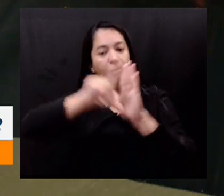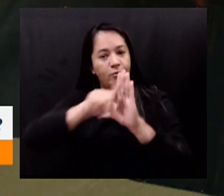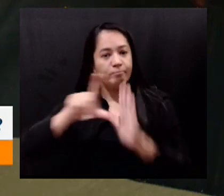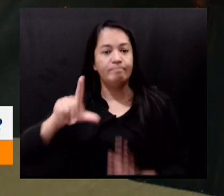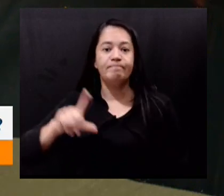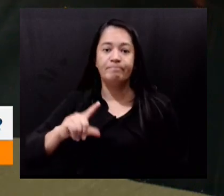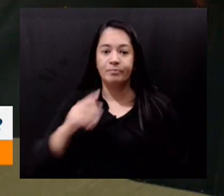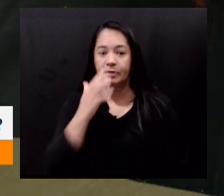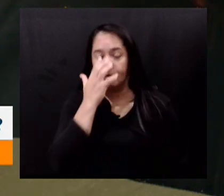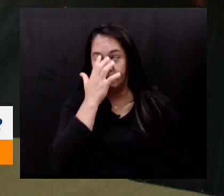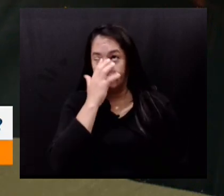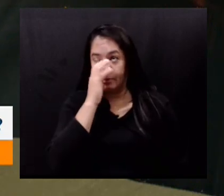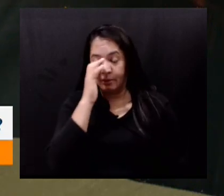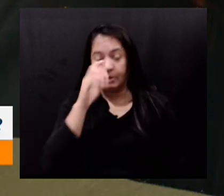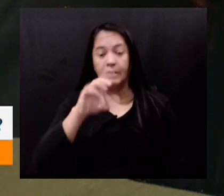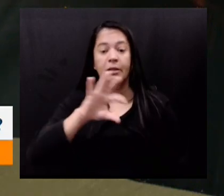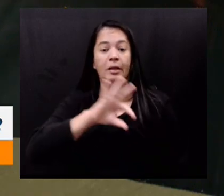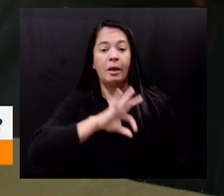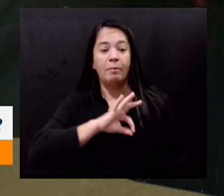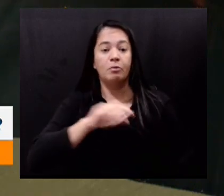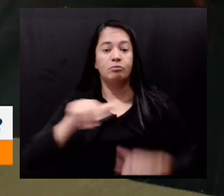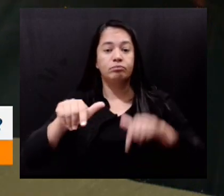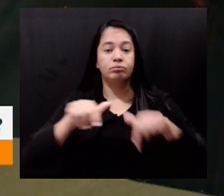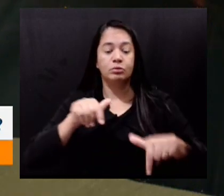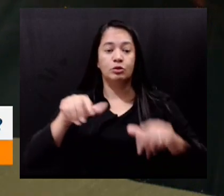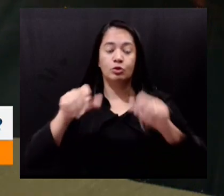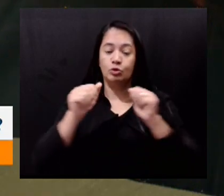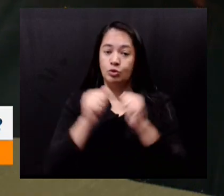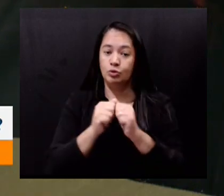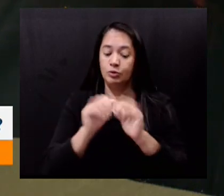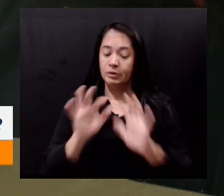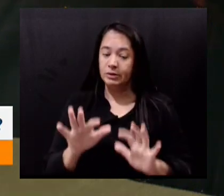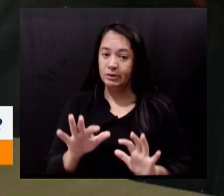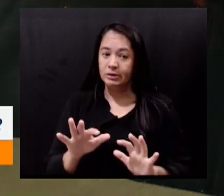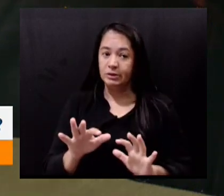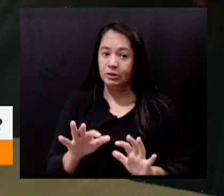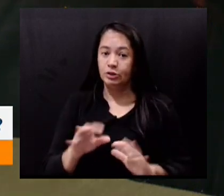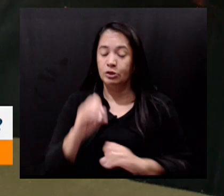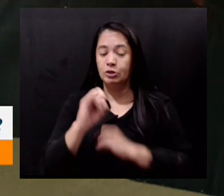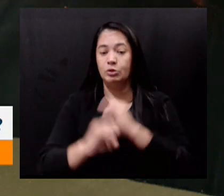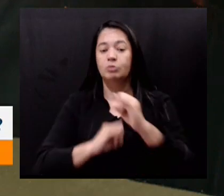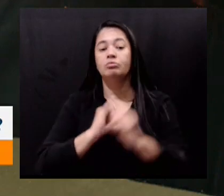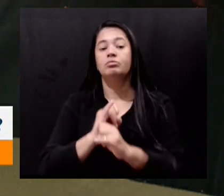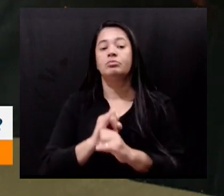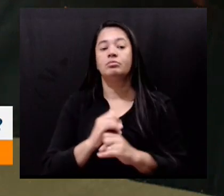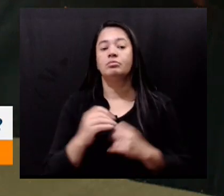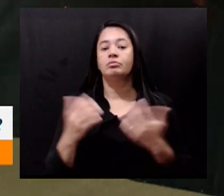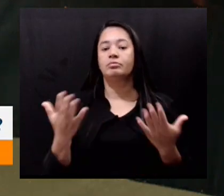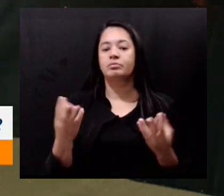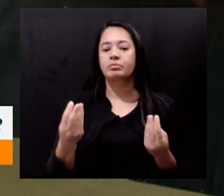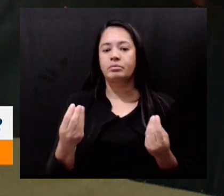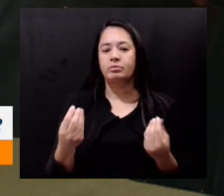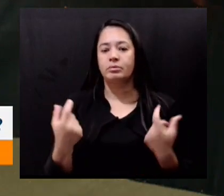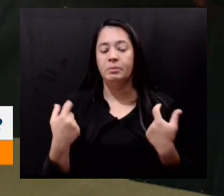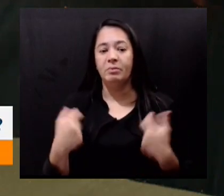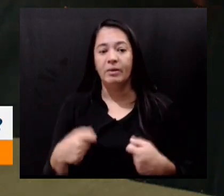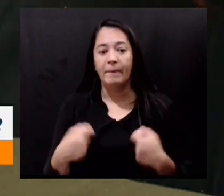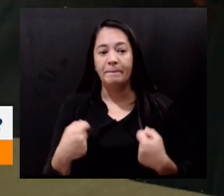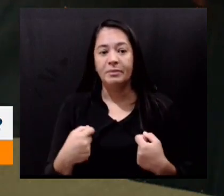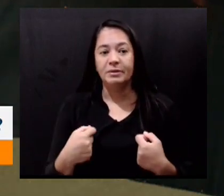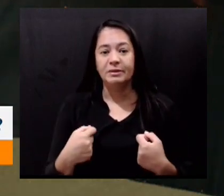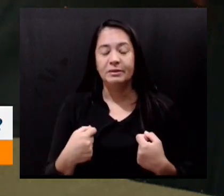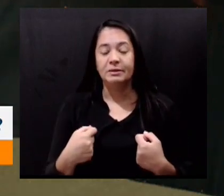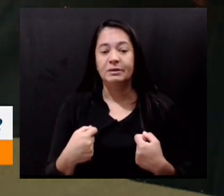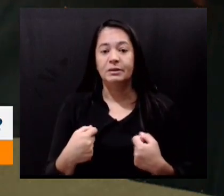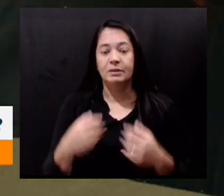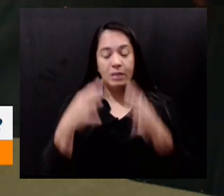polícia, né, que trabalha com essa situação aí, essa questão cibernética, né? Então, assim, precisa ficar muito atento